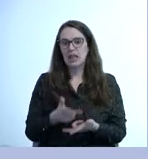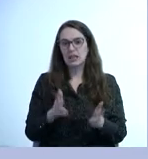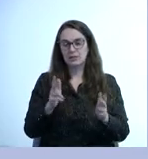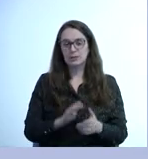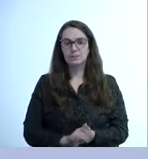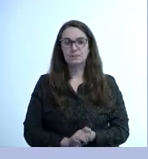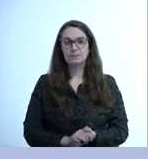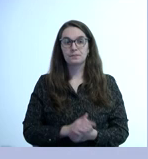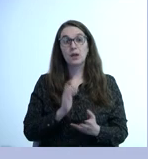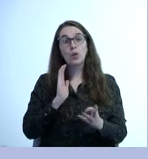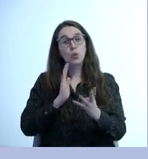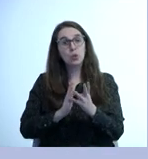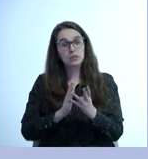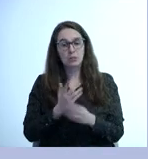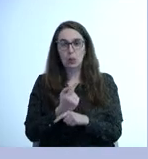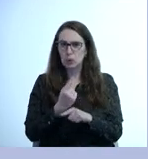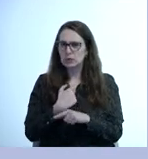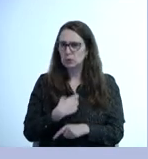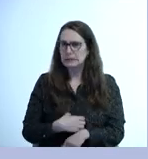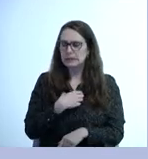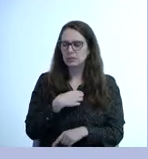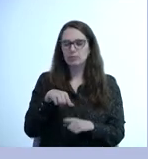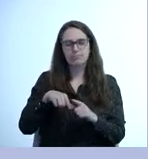última condição, que eu acho que é uma das condições